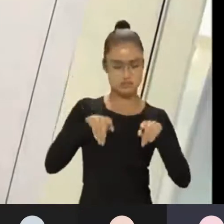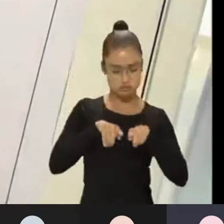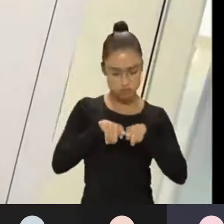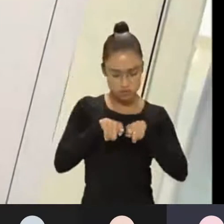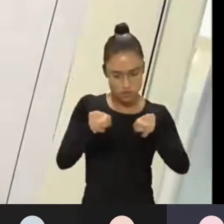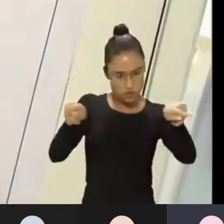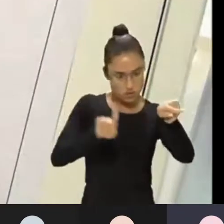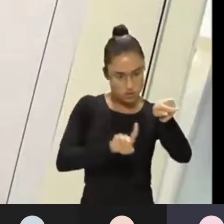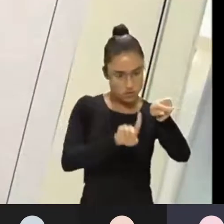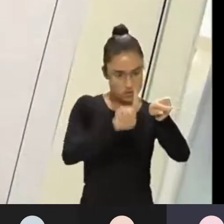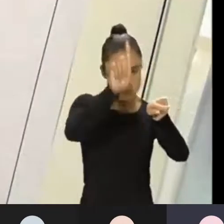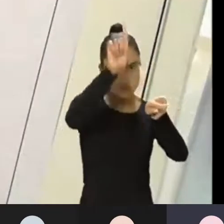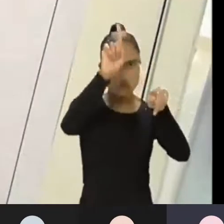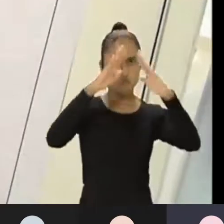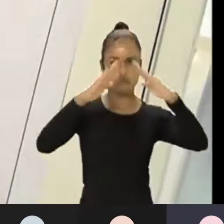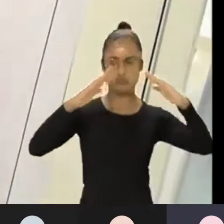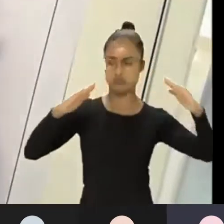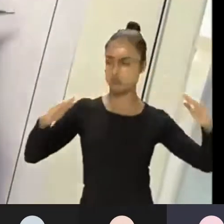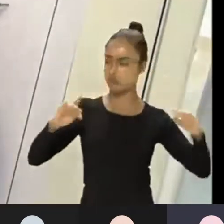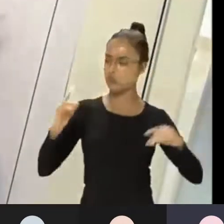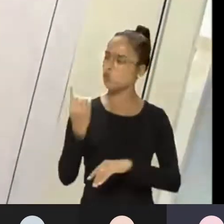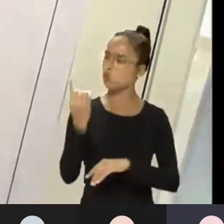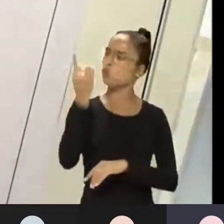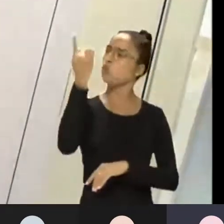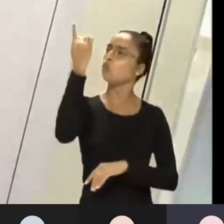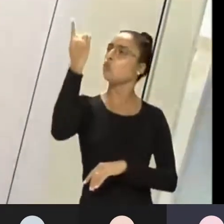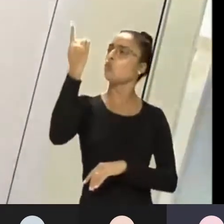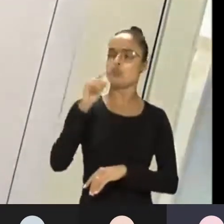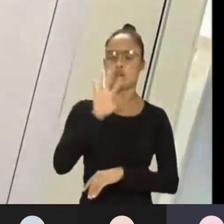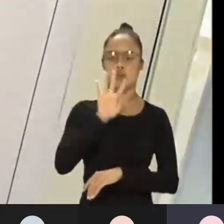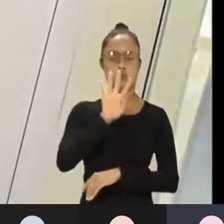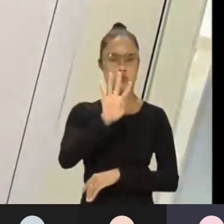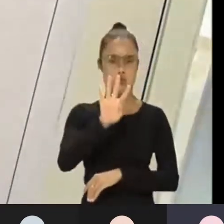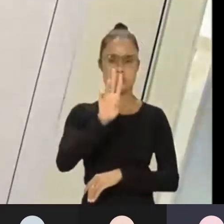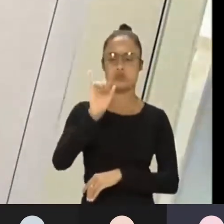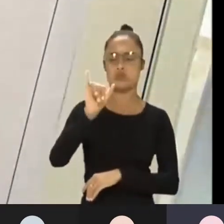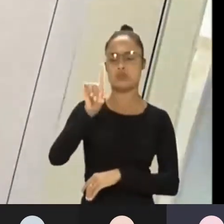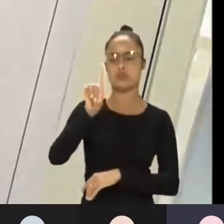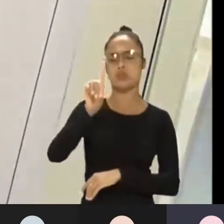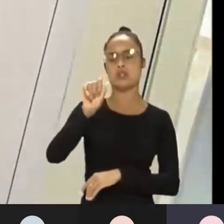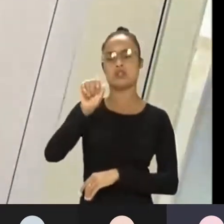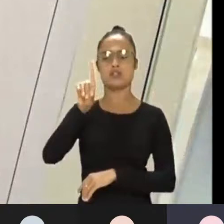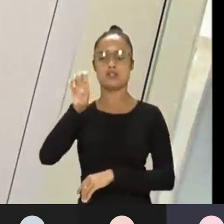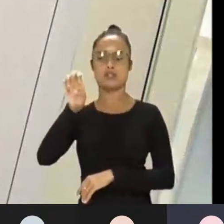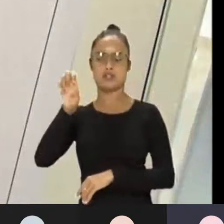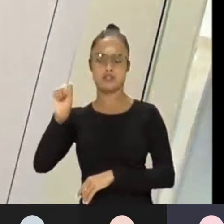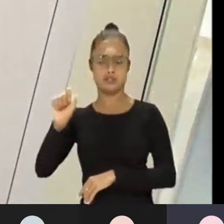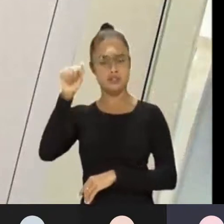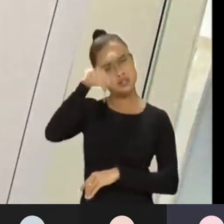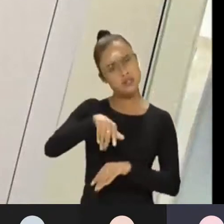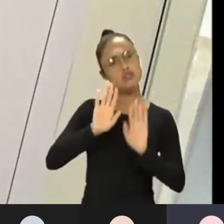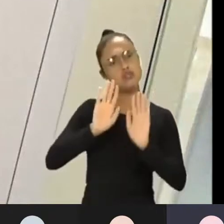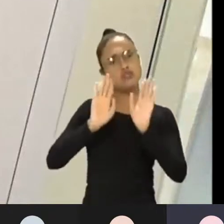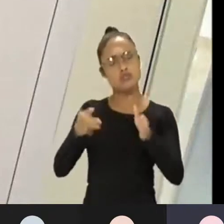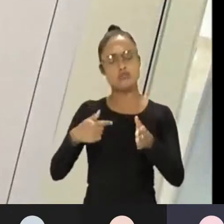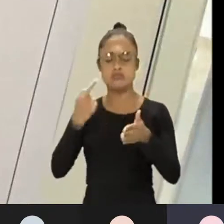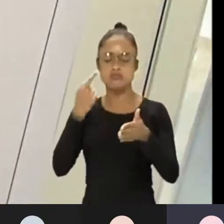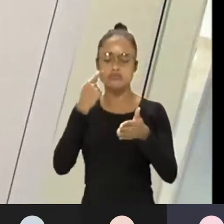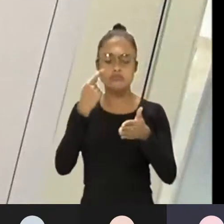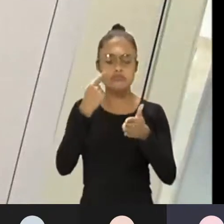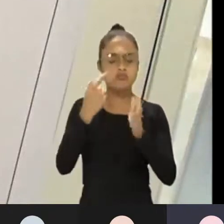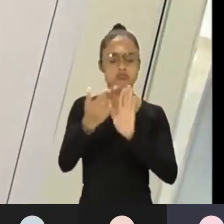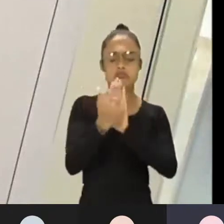e meço lá a medida de altura, tem 4 unidades. E daí eu já começo a representar a